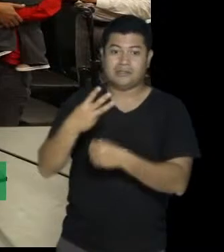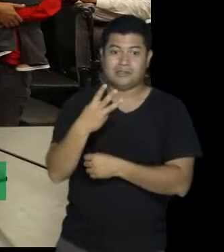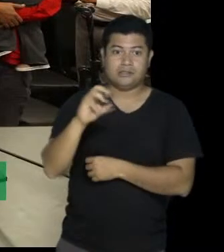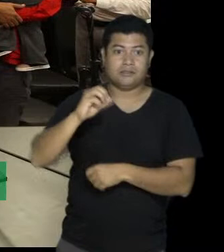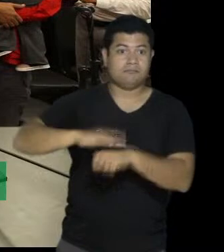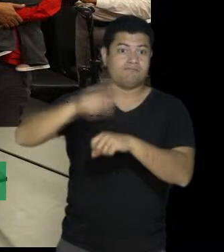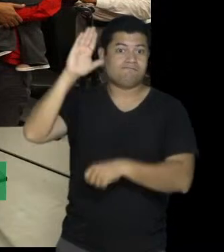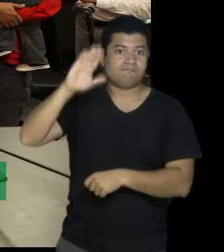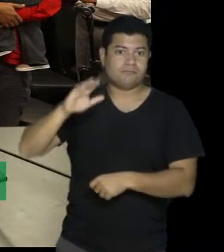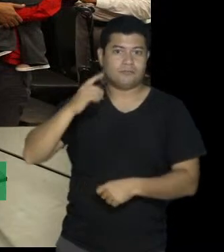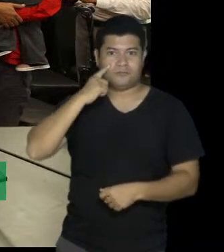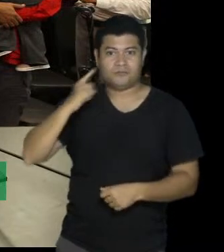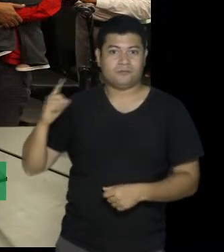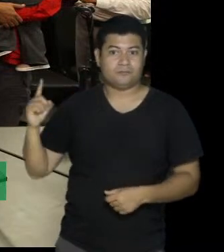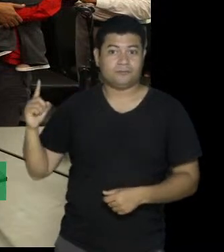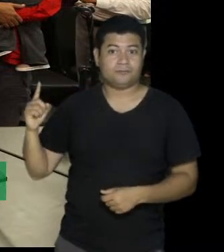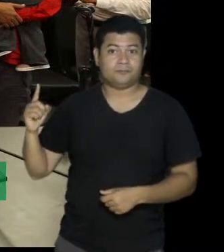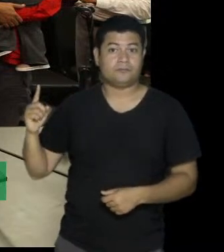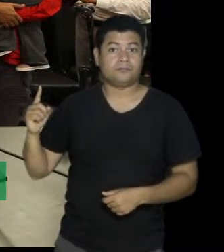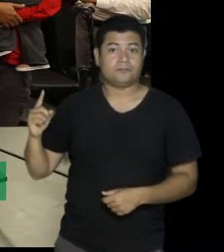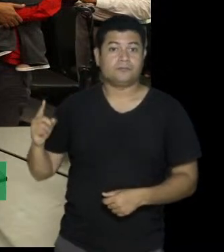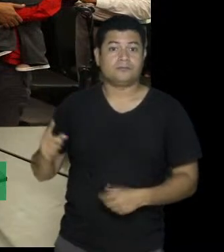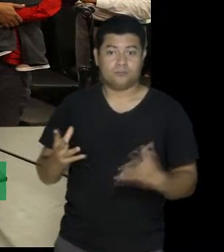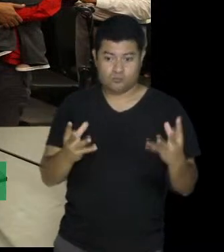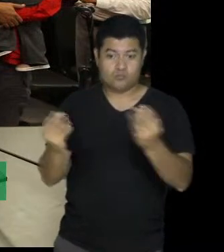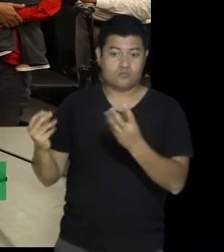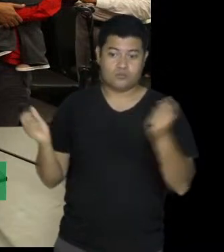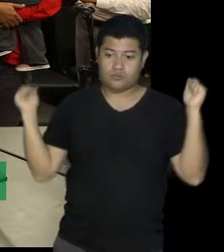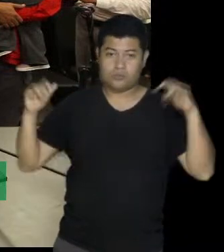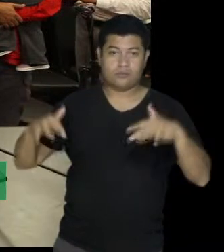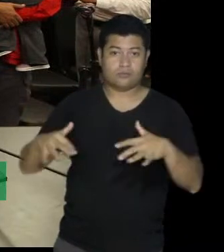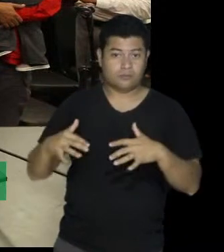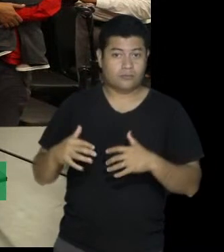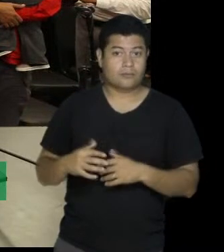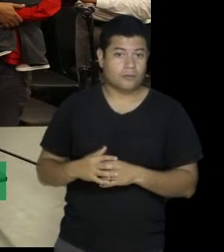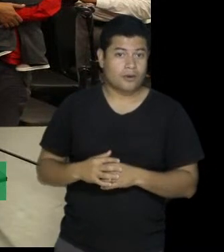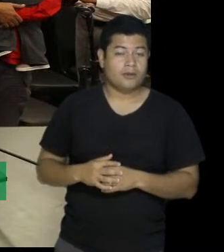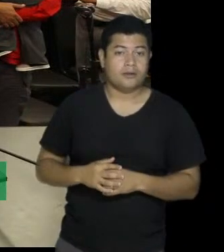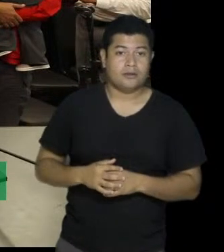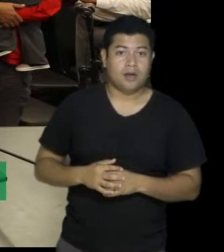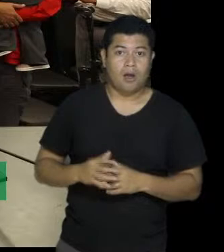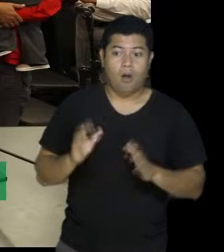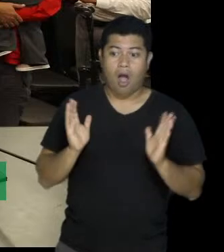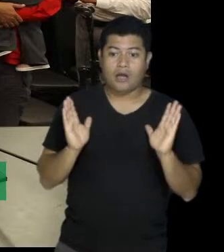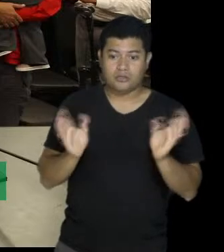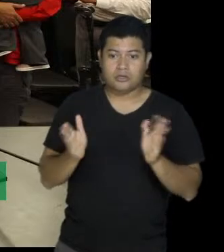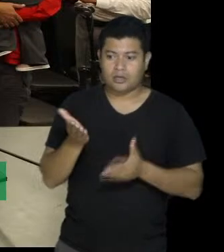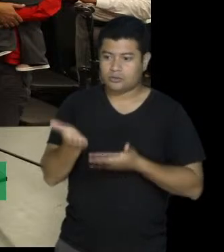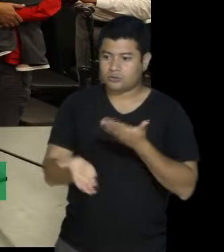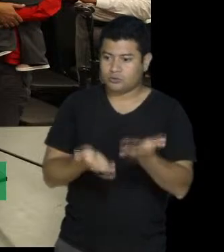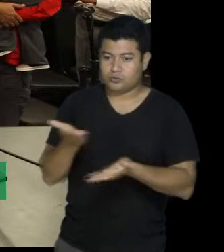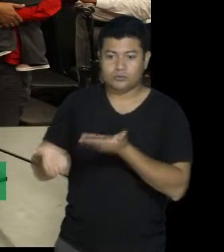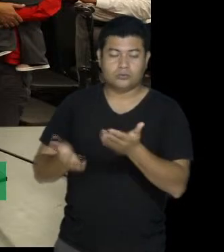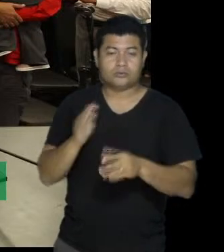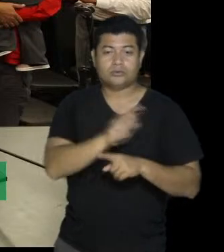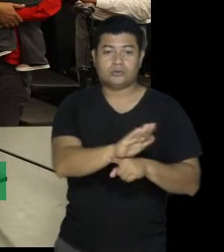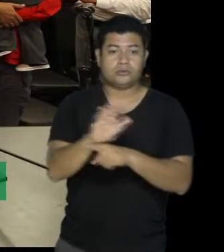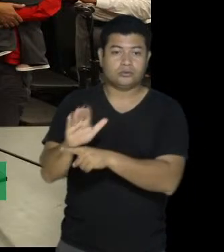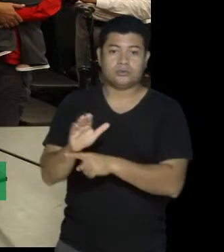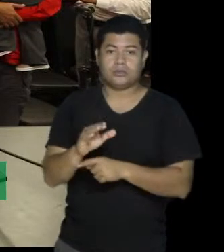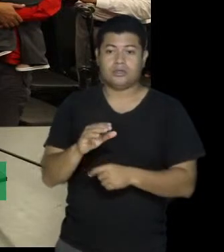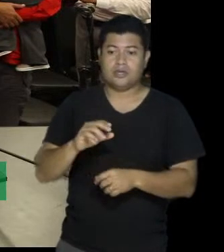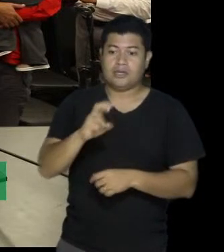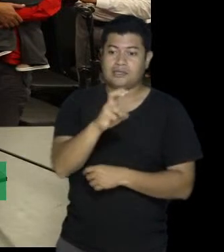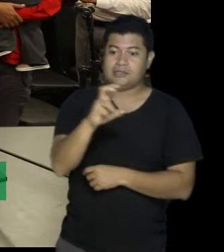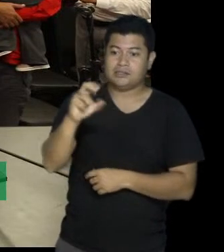e que atendem hoje mais de 50 municípios no estado de Santa Catarina totalizando um milhão mais